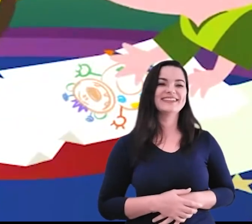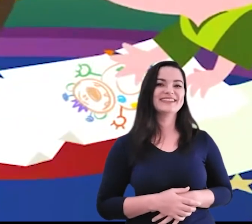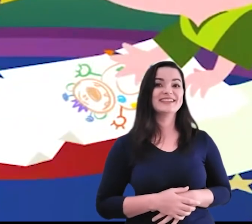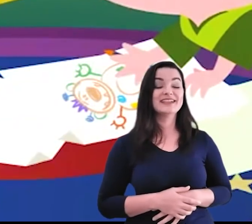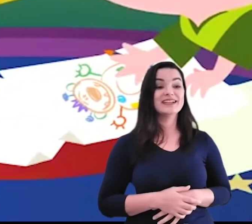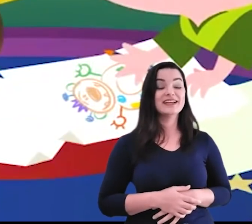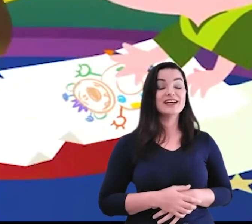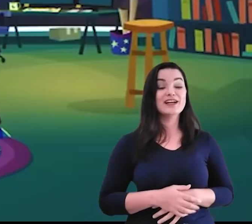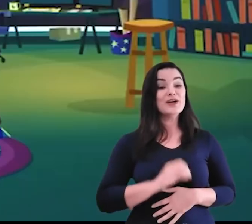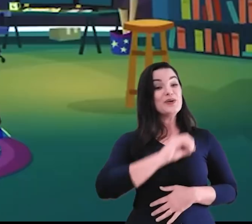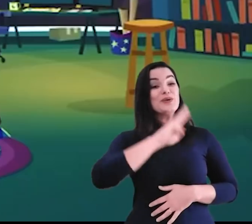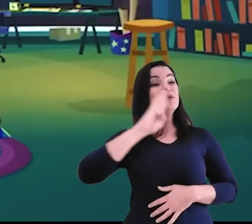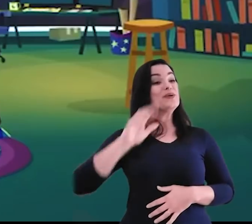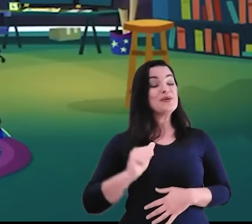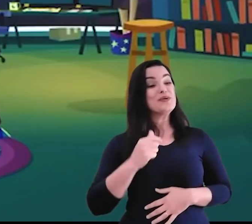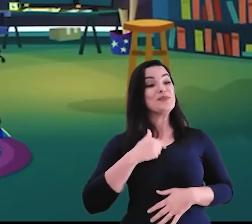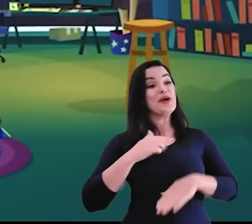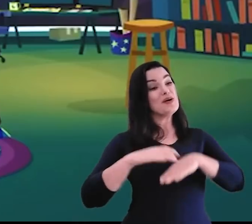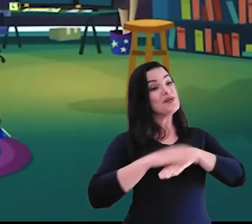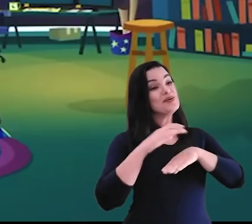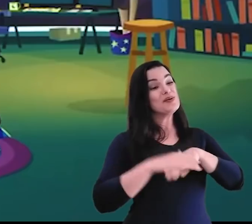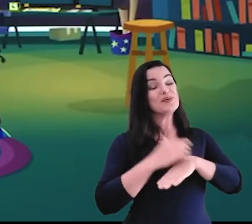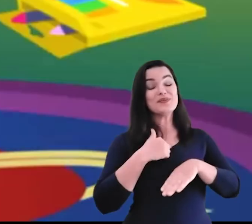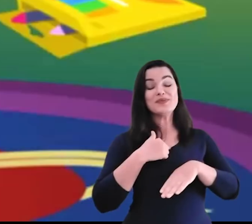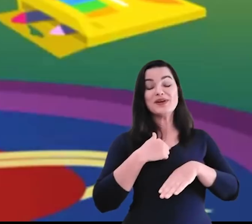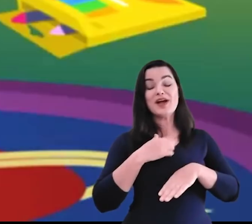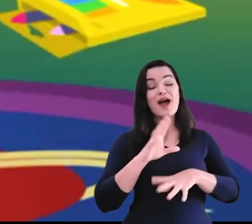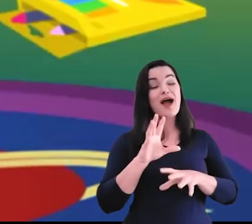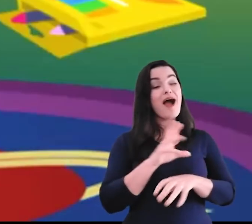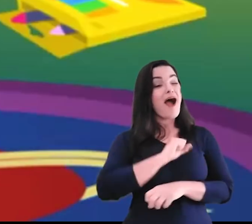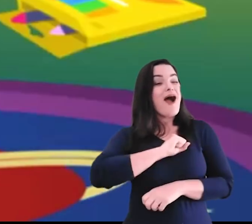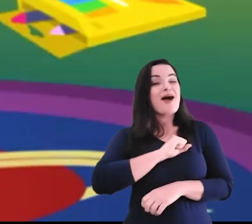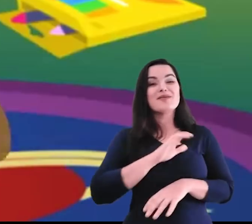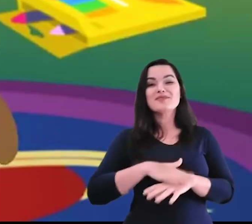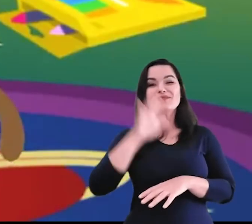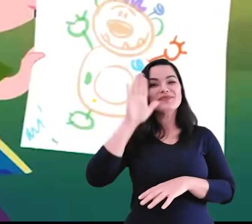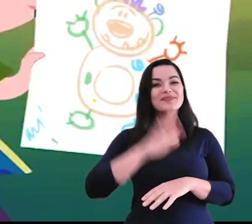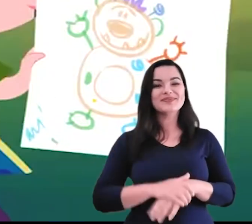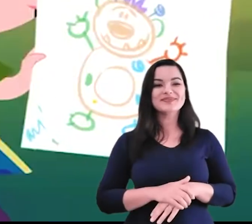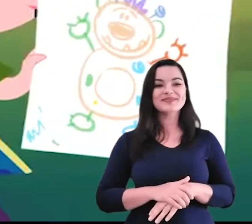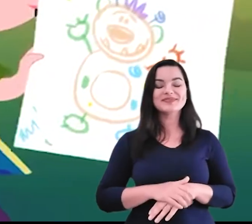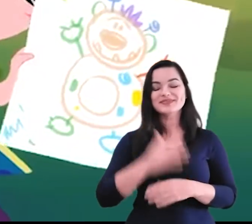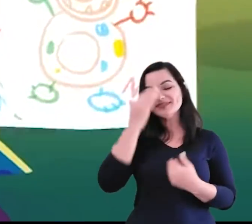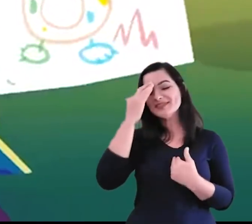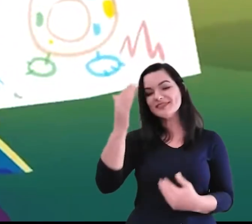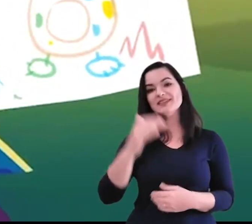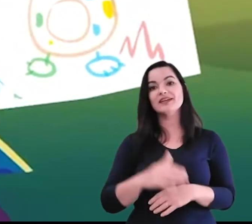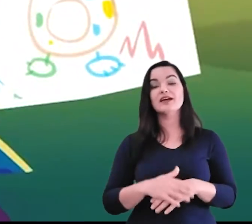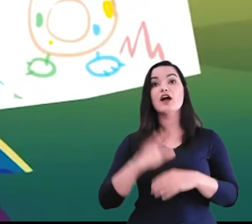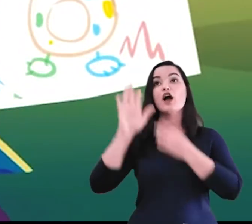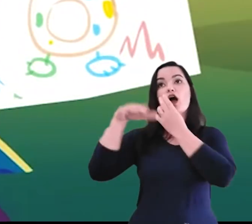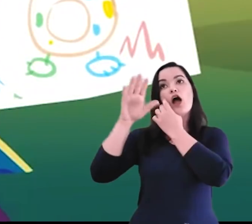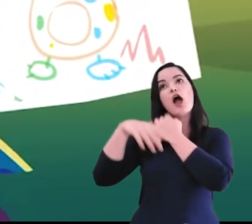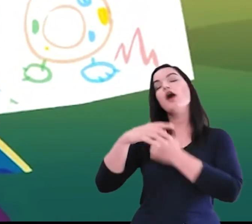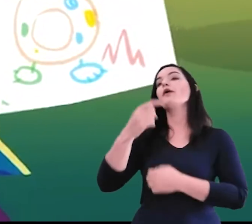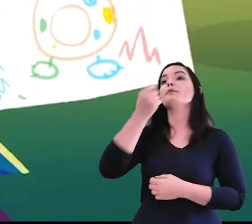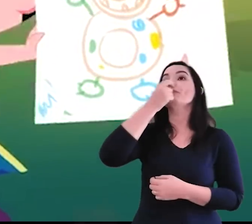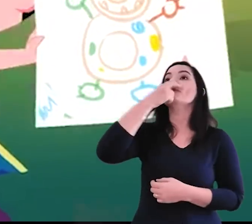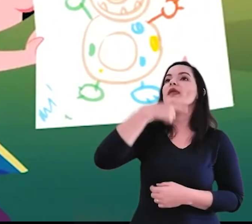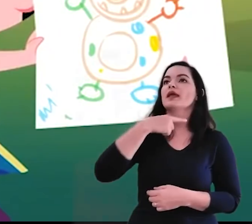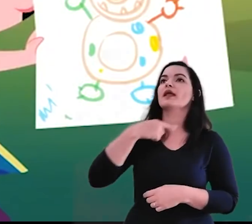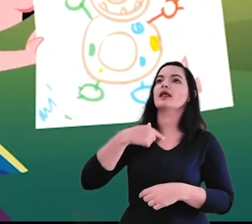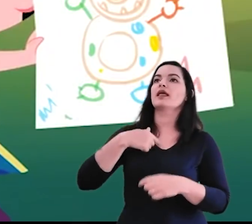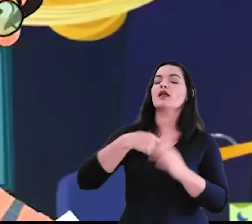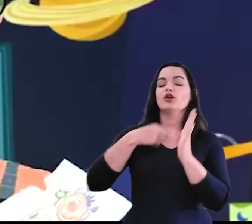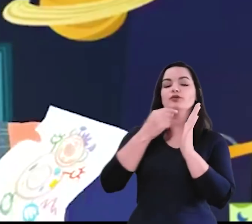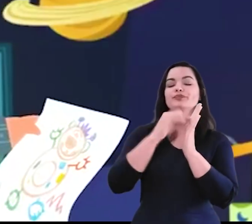Oba, minha pantufa preferida. Obrigado, Cláudio. Galileu, olha só o meu urso marciano. Ele é meio urso, meio